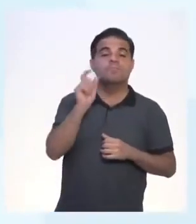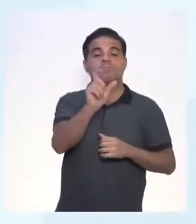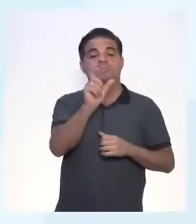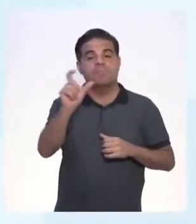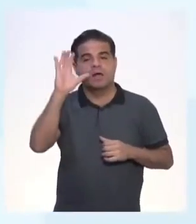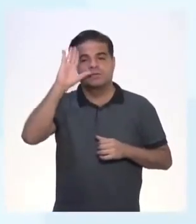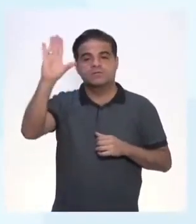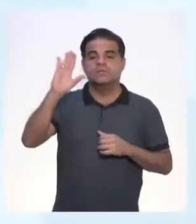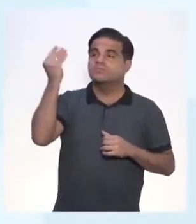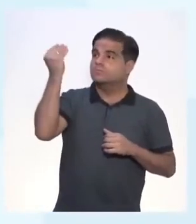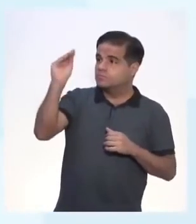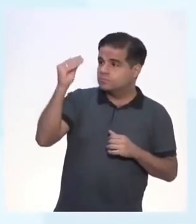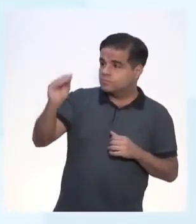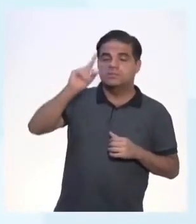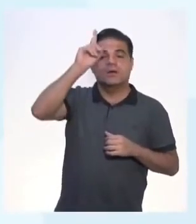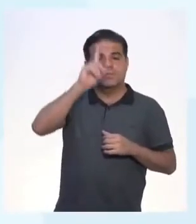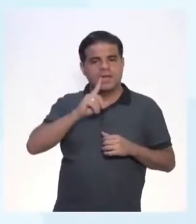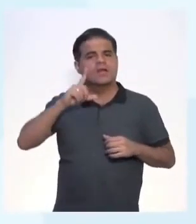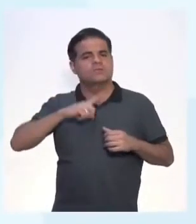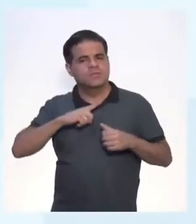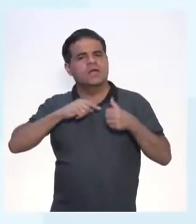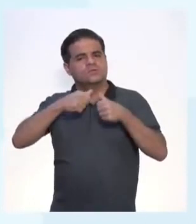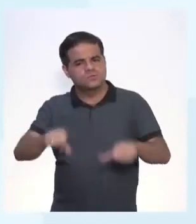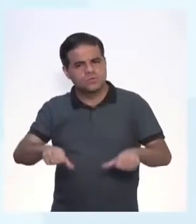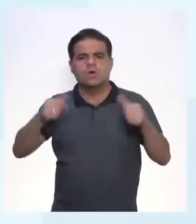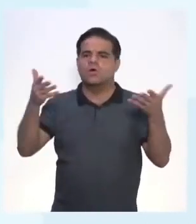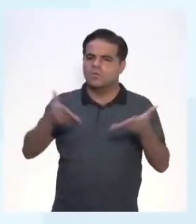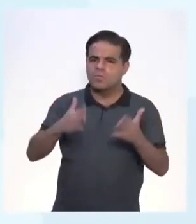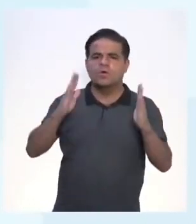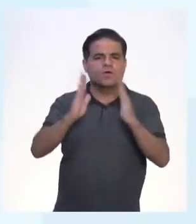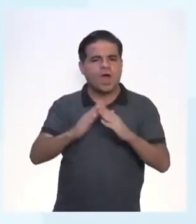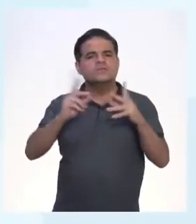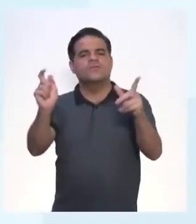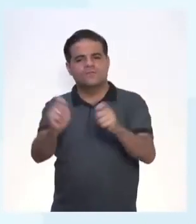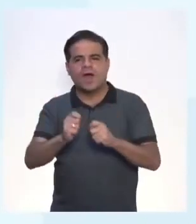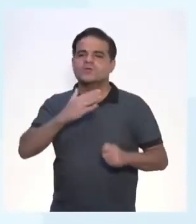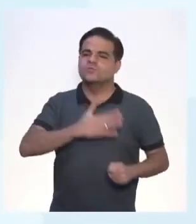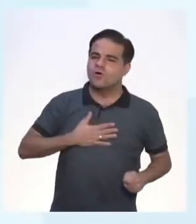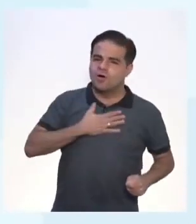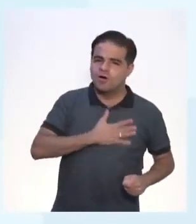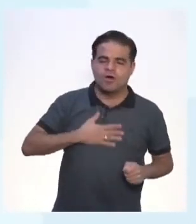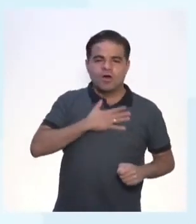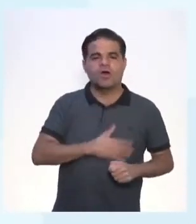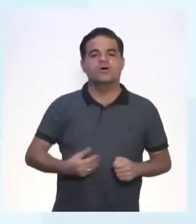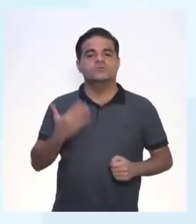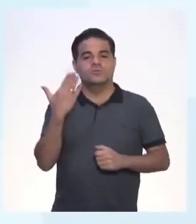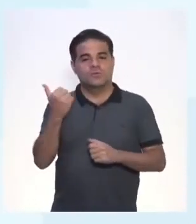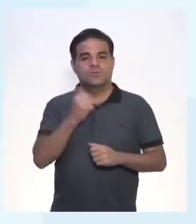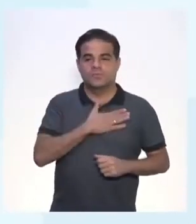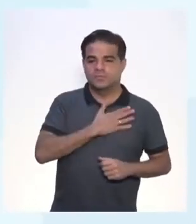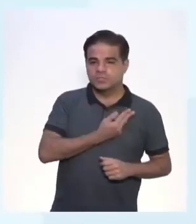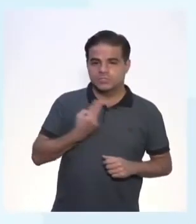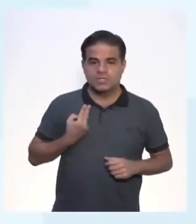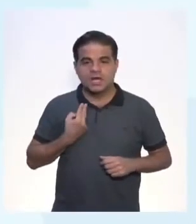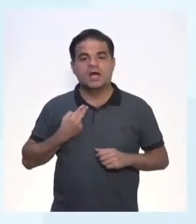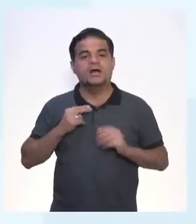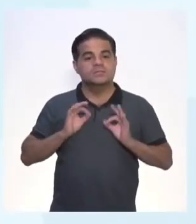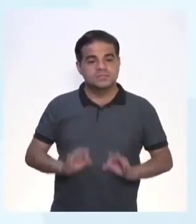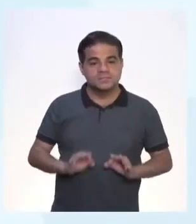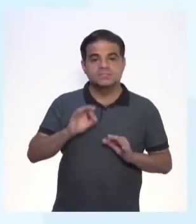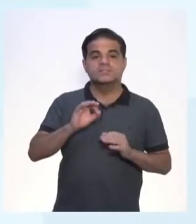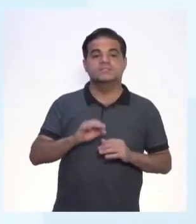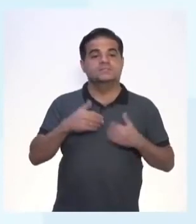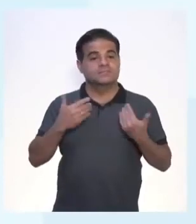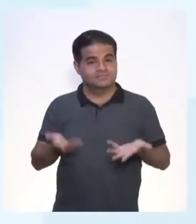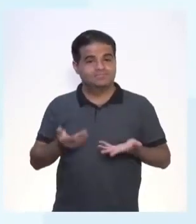destacadas, aí em amarelo, tenho, sou, moro, estou, faço, gosto, me chamo, né? Chamo-me Sara, me chamo